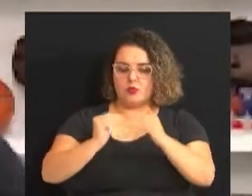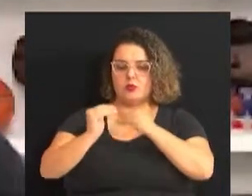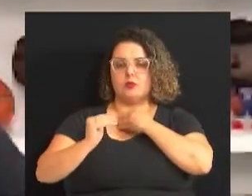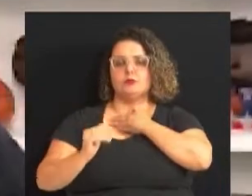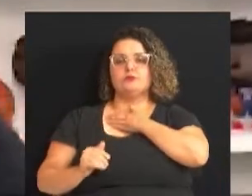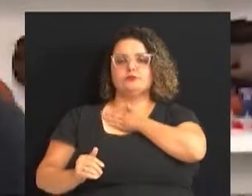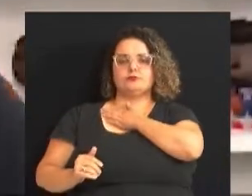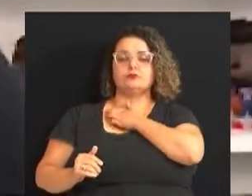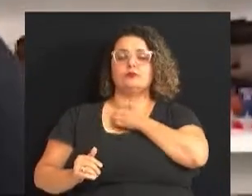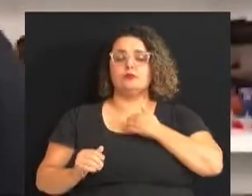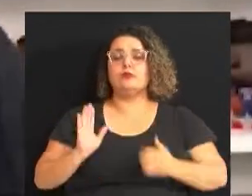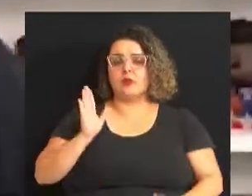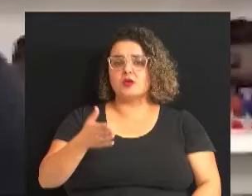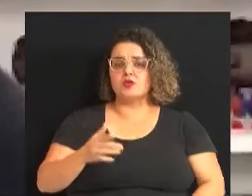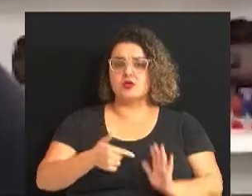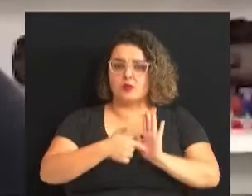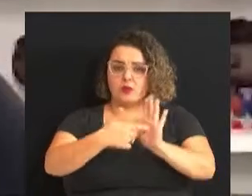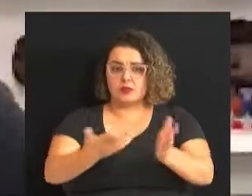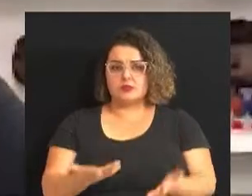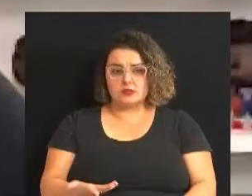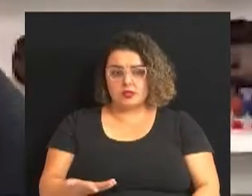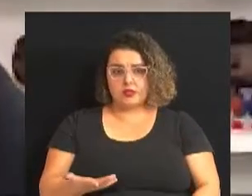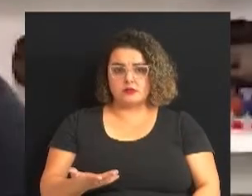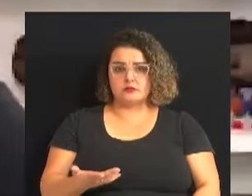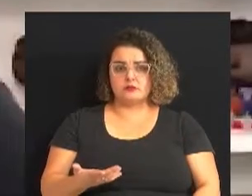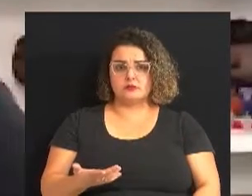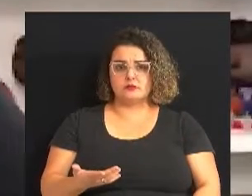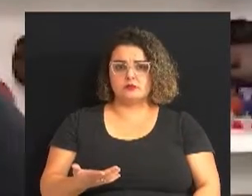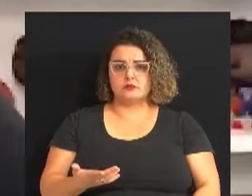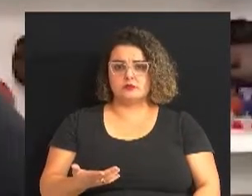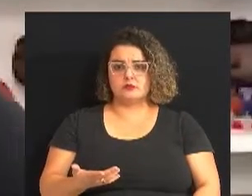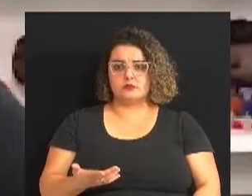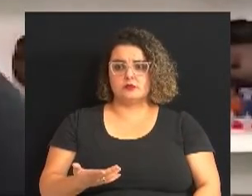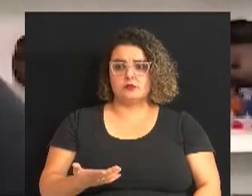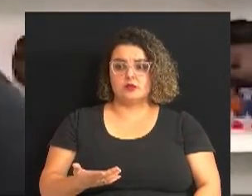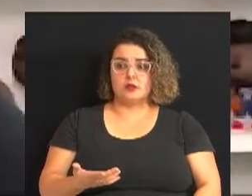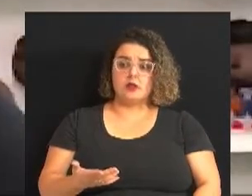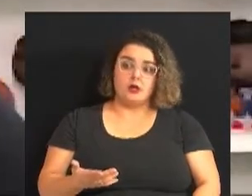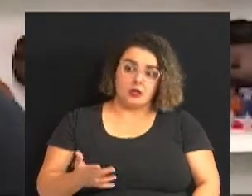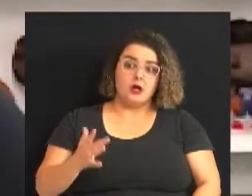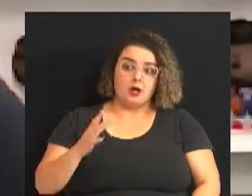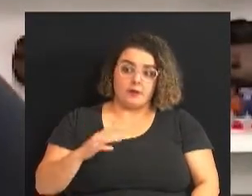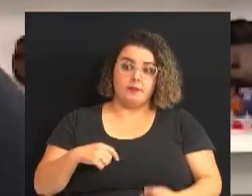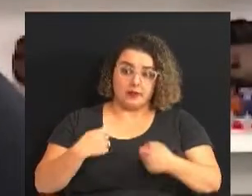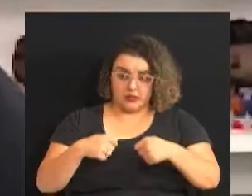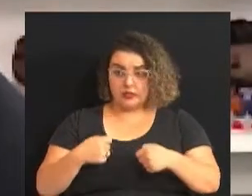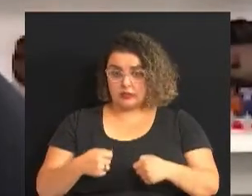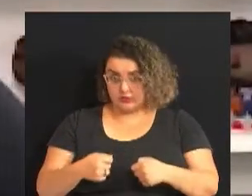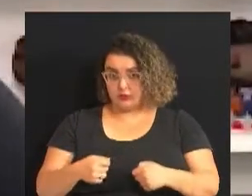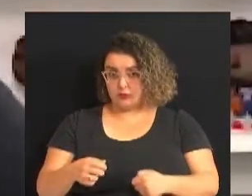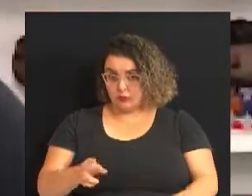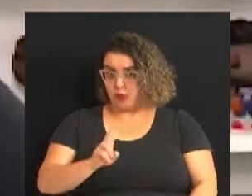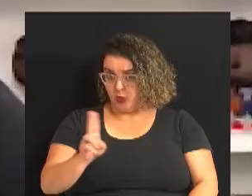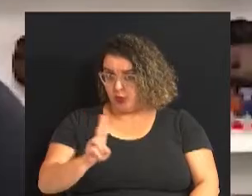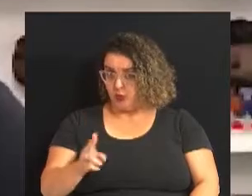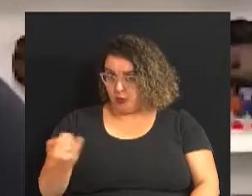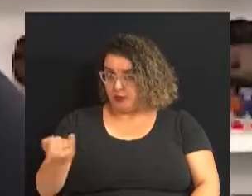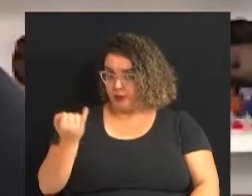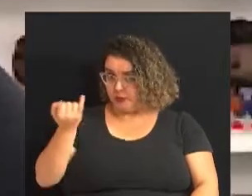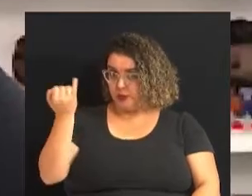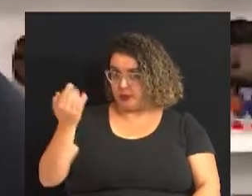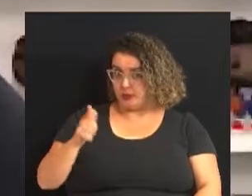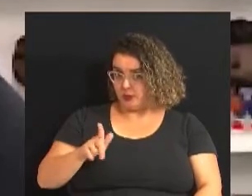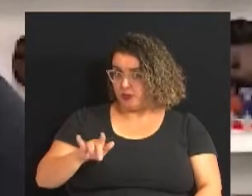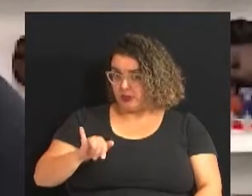já tinha mostrado isso, e eu acho que assim, a gente tem que guardar sim o nome dele, é um momento muito